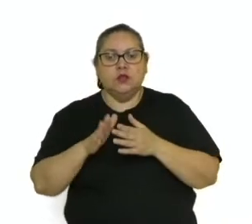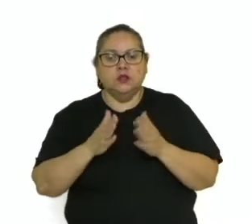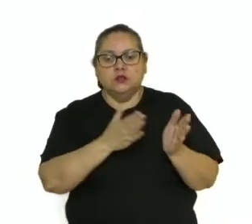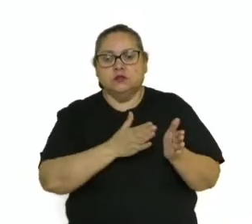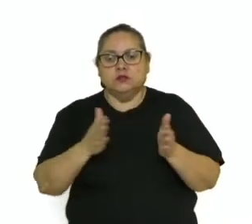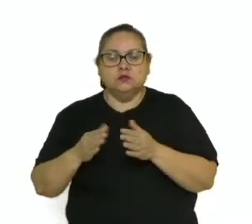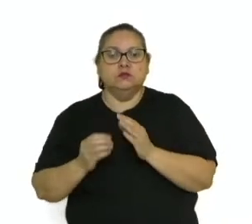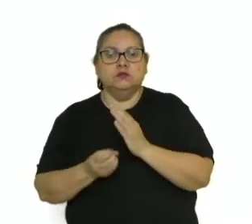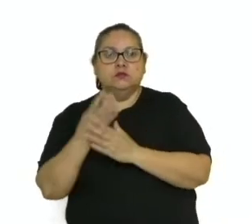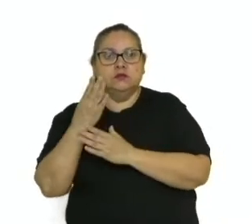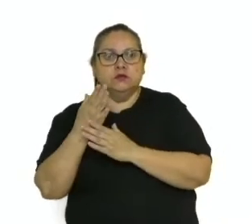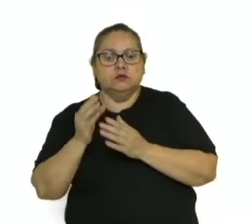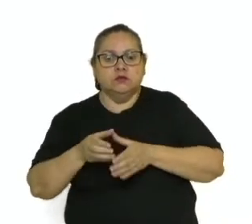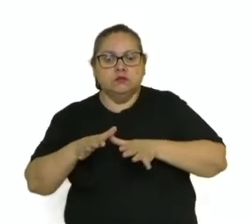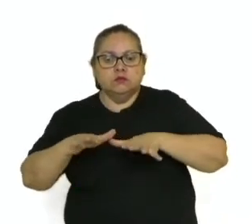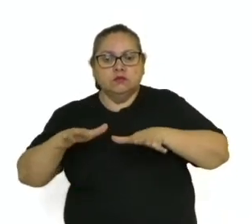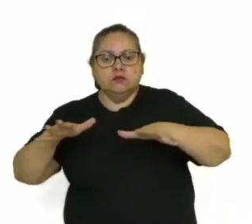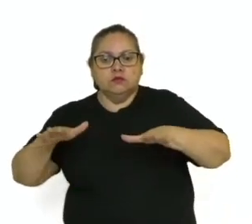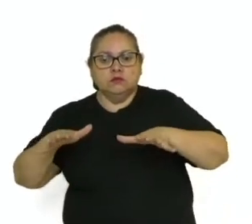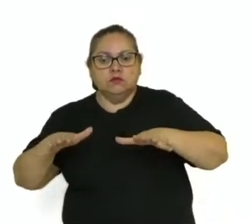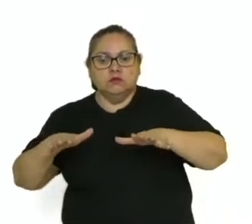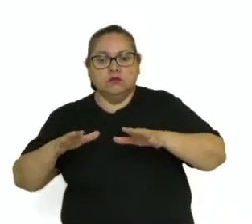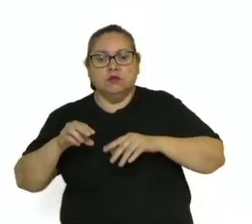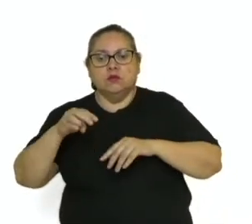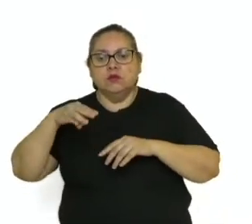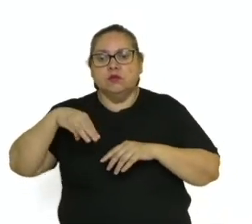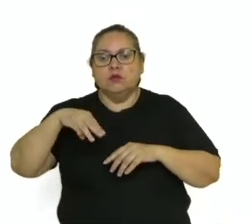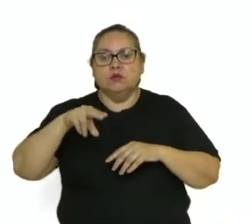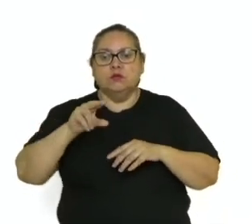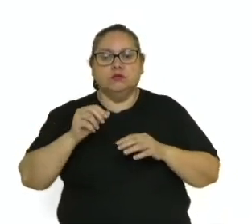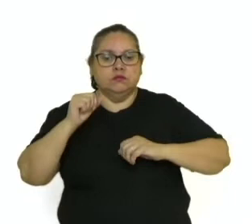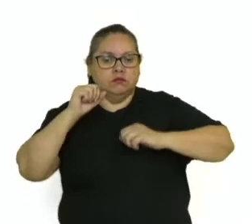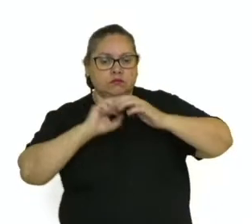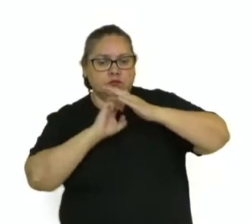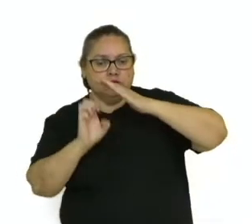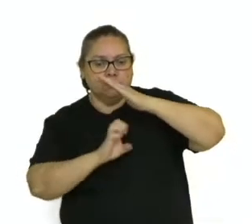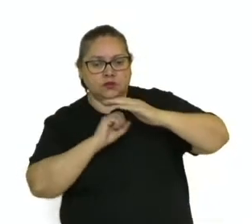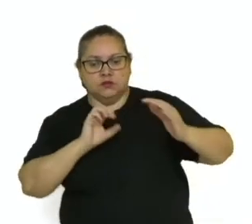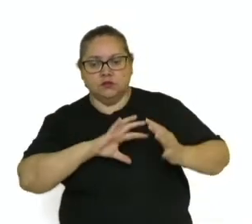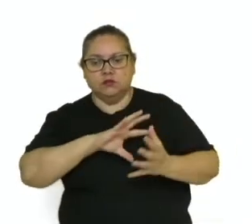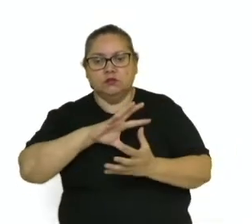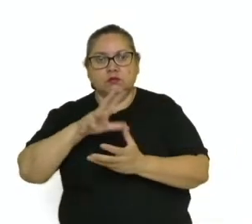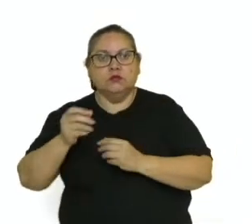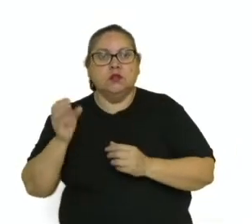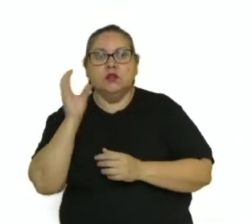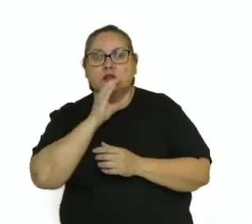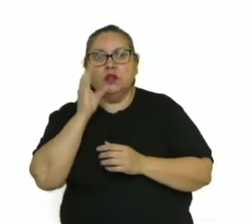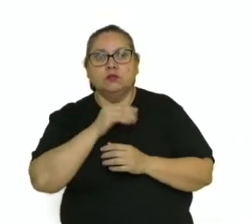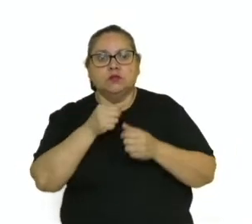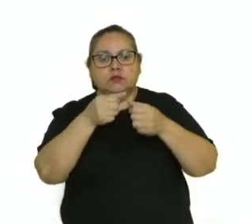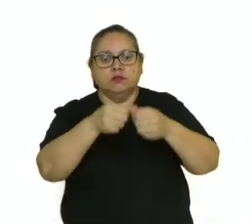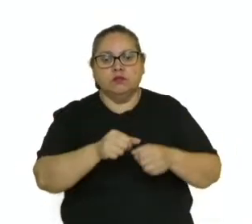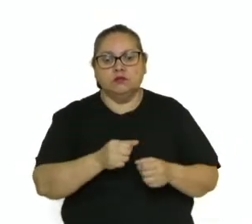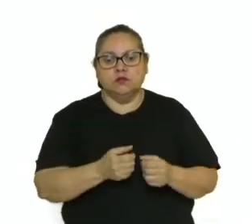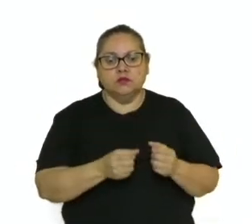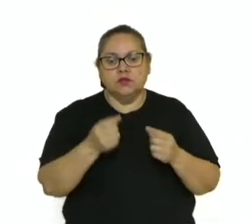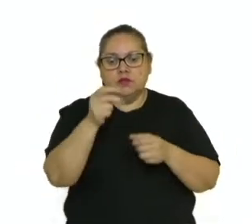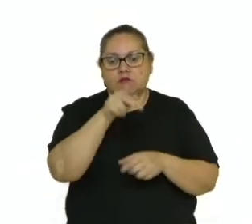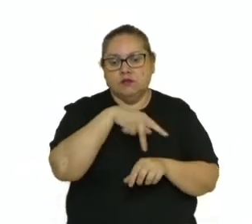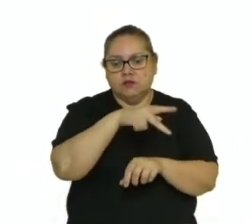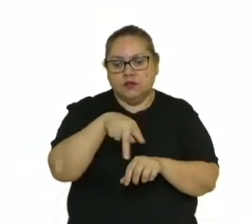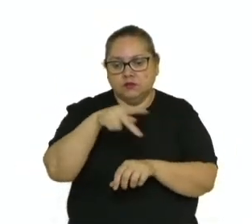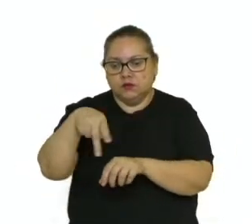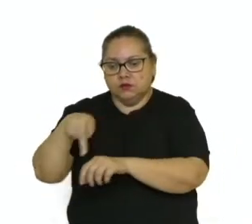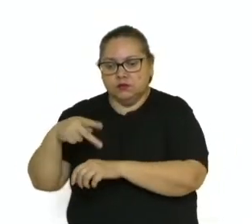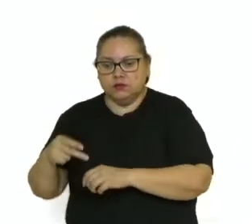também surgiram e expandiram as multinacionais ou empresas globais, que rapidamente se instalaram em vários países em busca